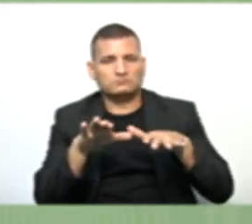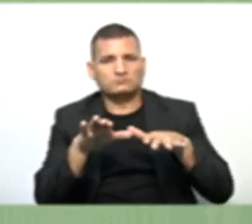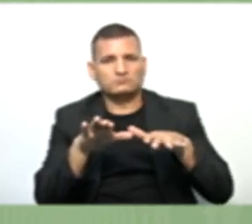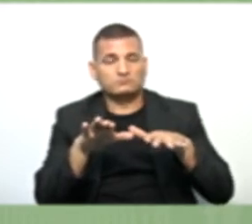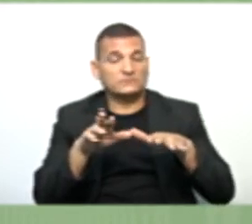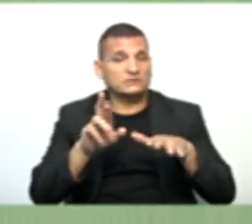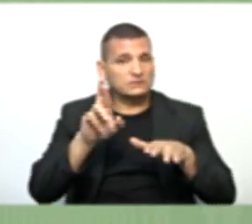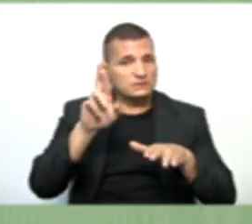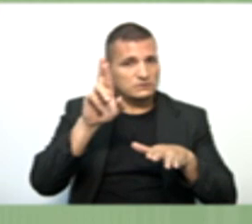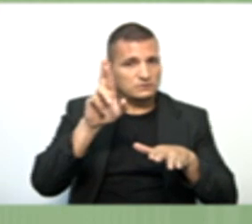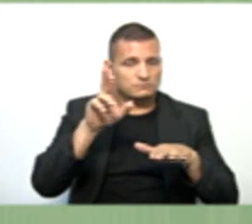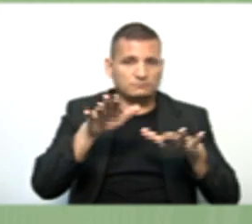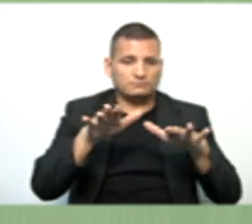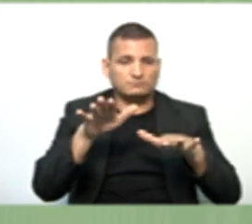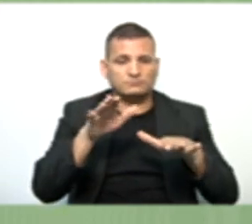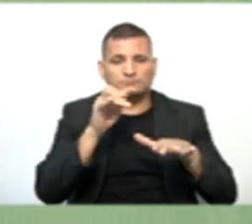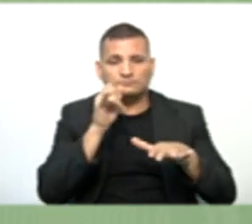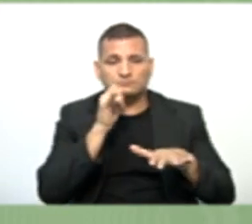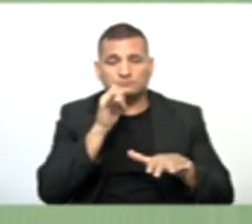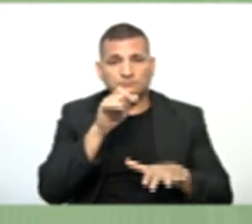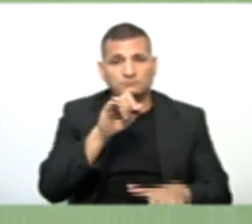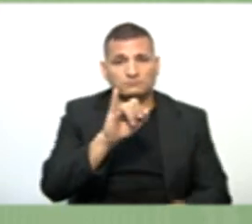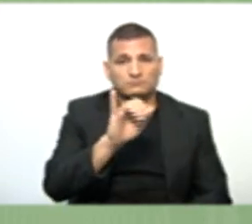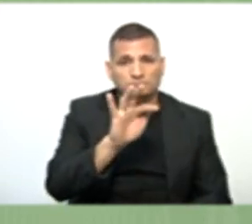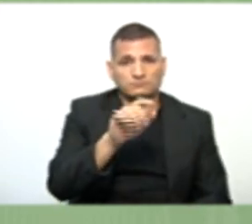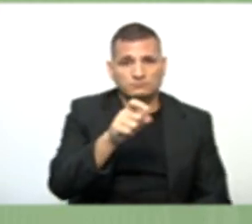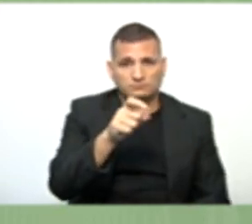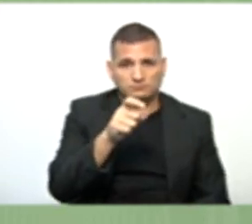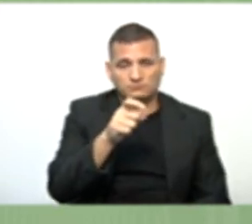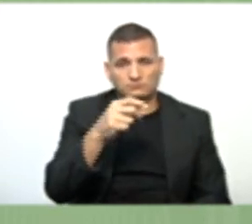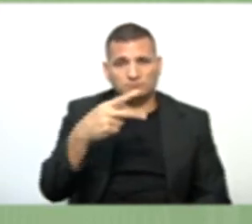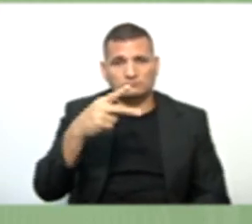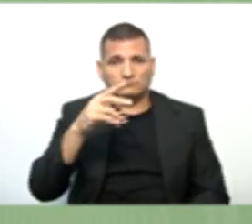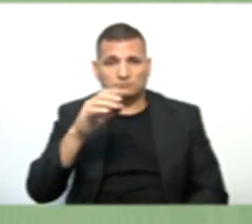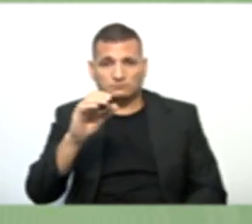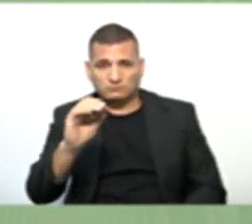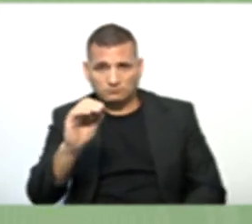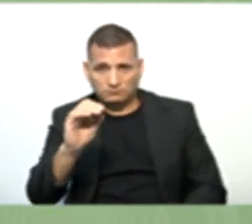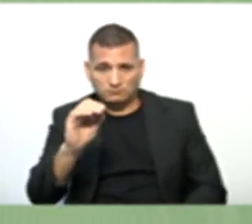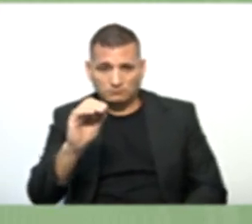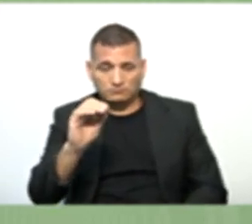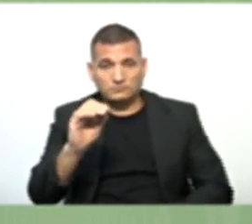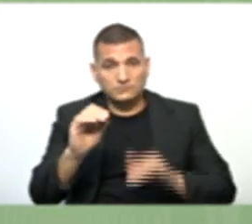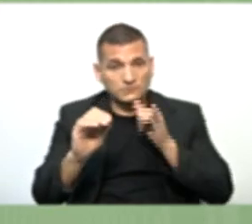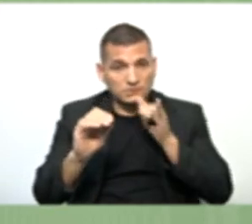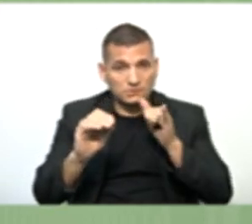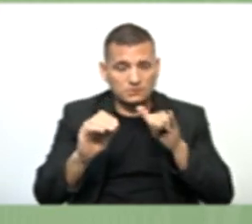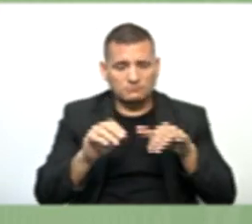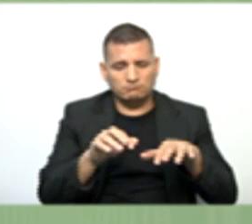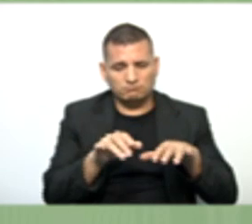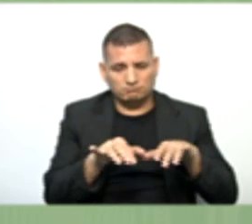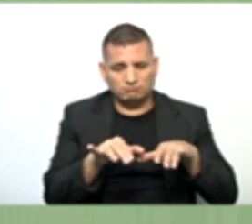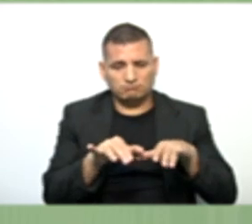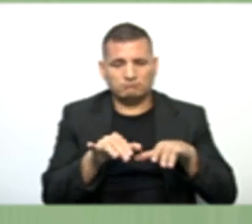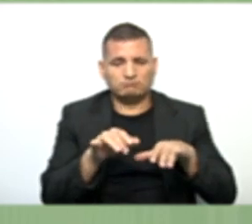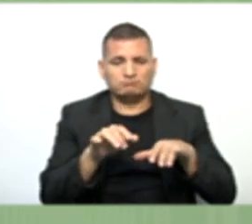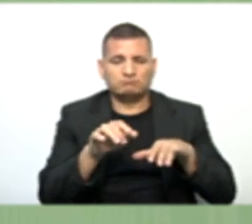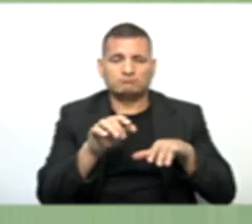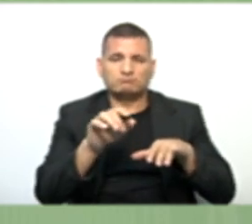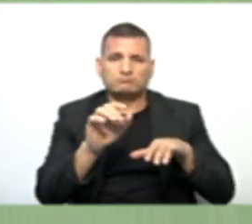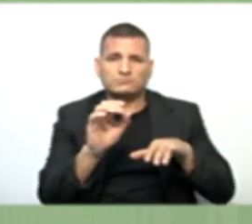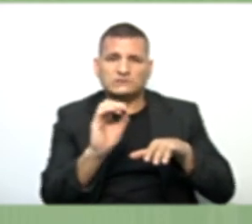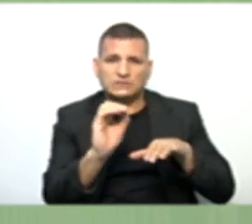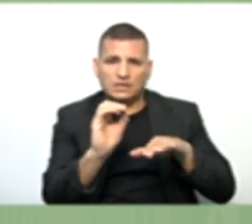exemplo, aqui, if x maior que 0, se o x que eu li do teclado for maior que 0, o comando print o